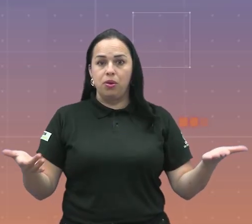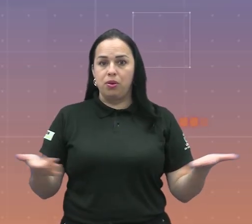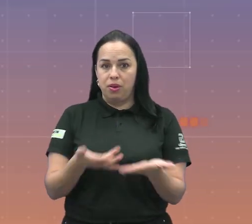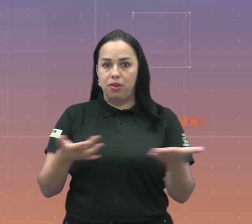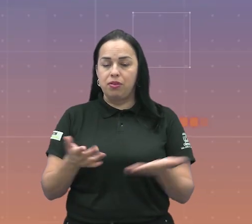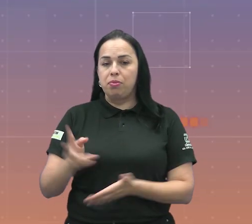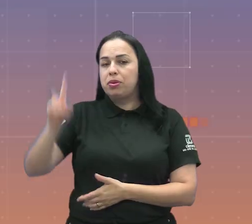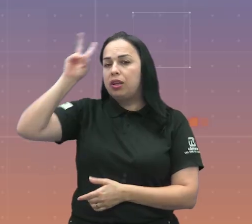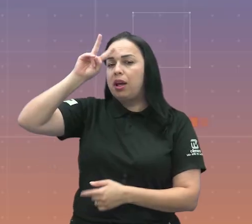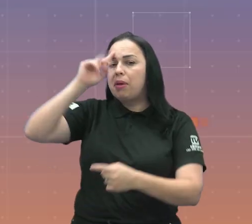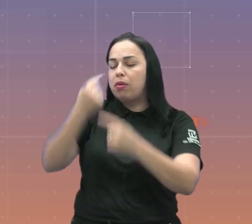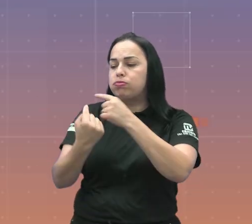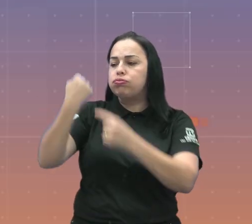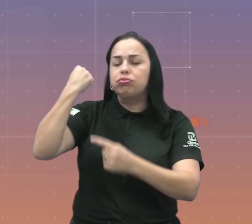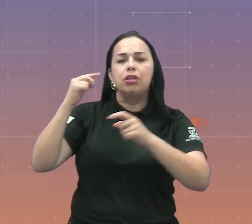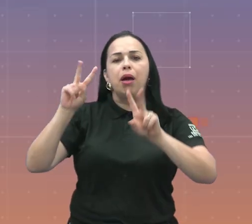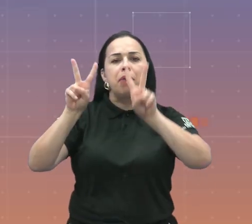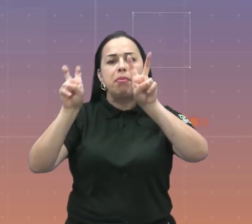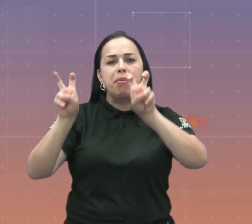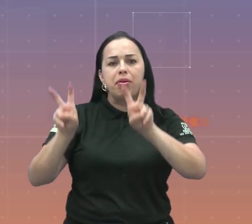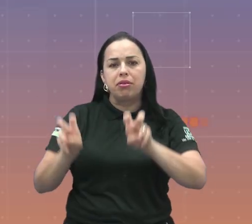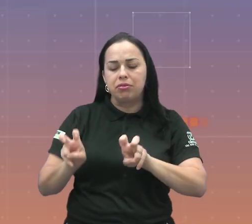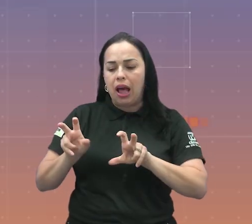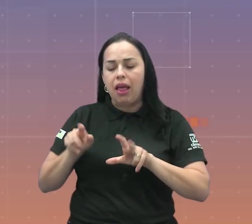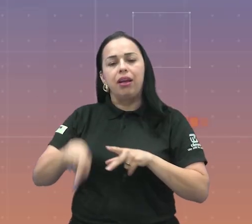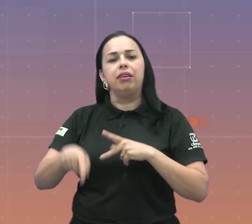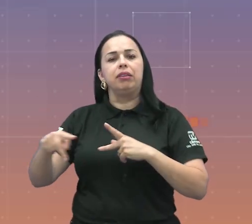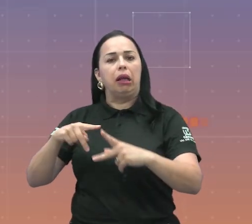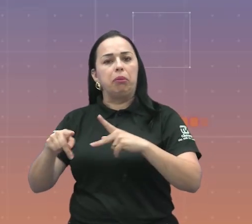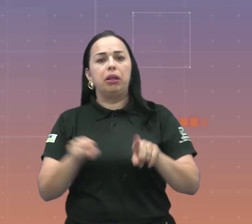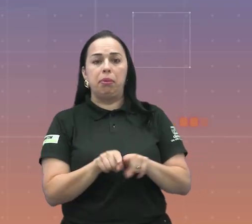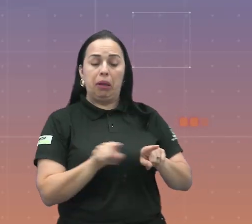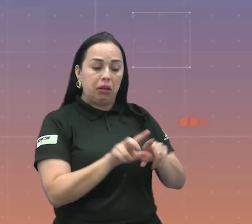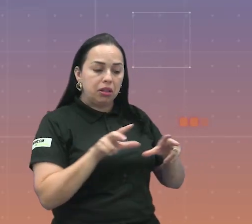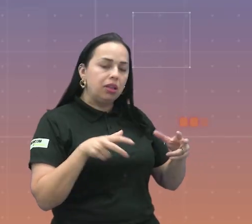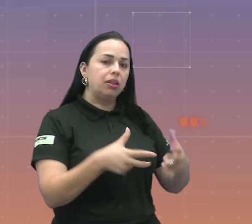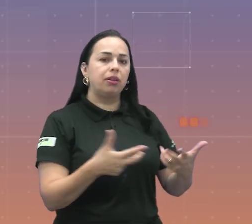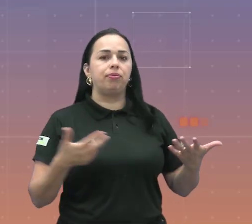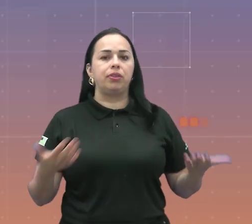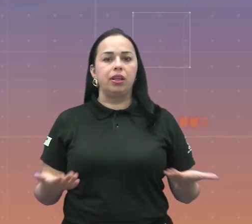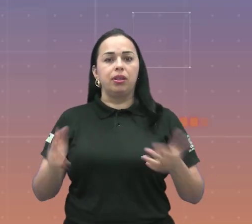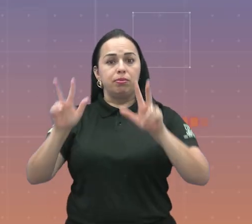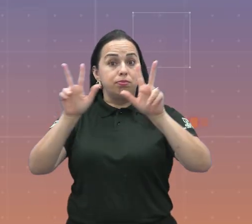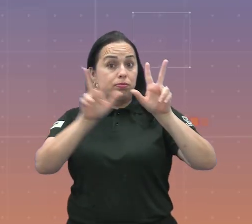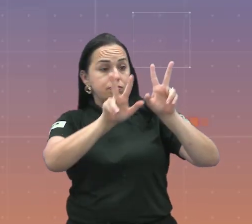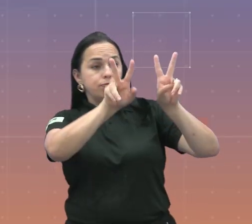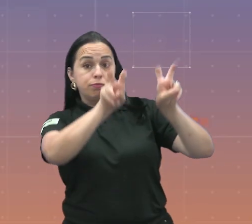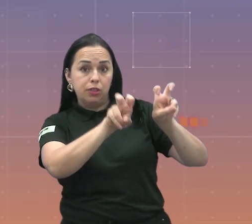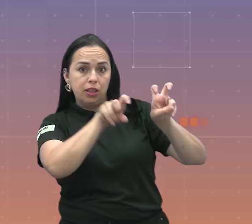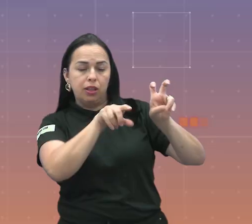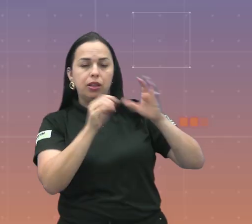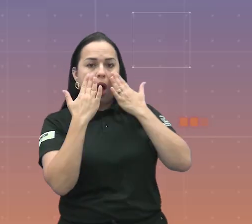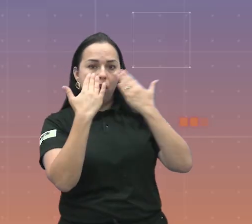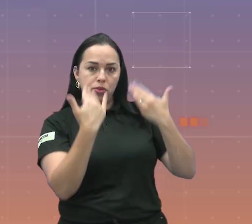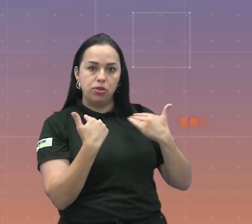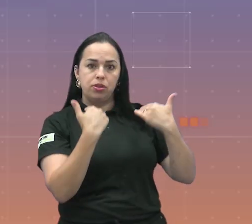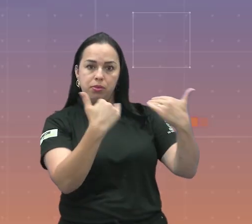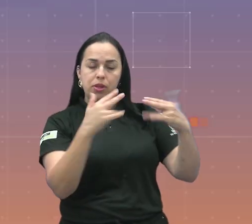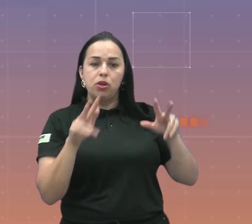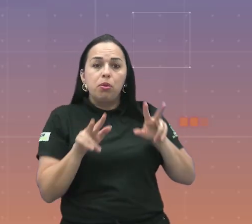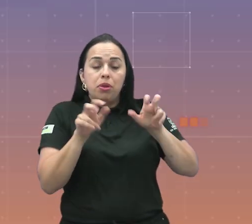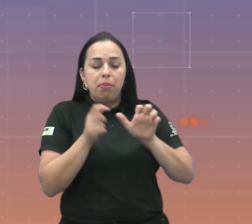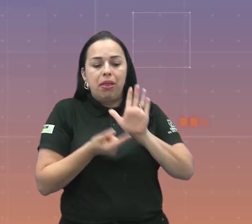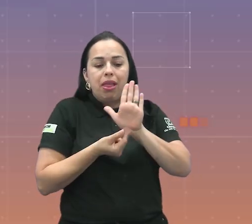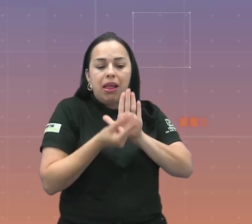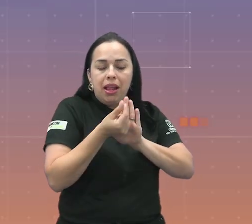relembrar temas importantes que marcaram a nossa cidade e a Câmara Municipal. Entre os destaques estão as audiências públicas sobre o